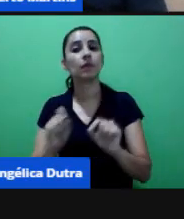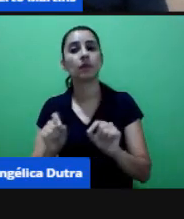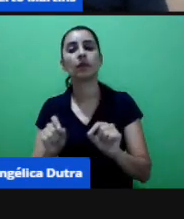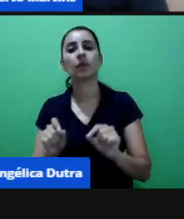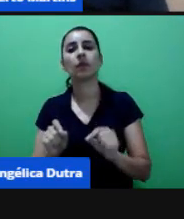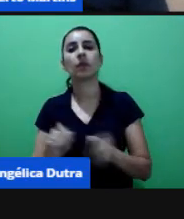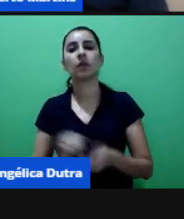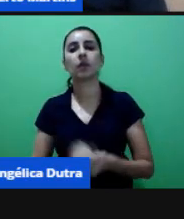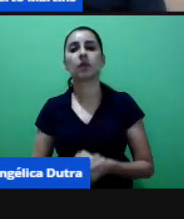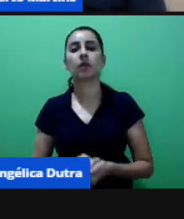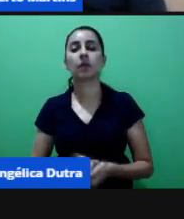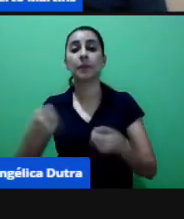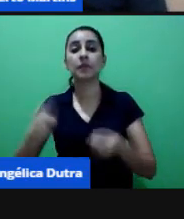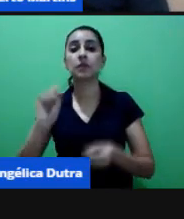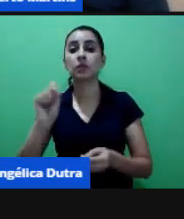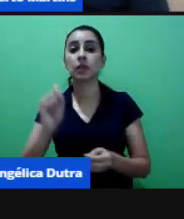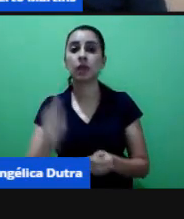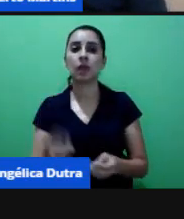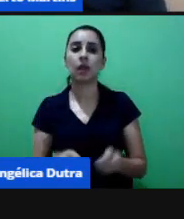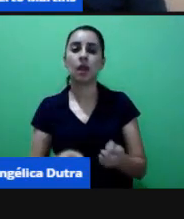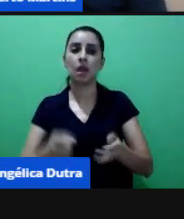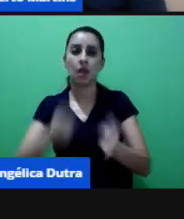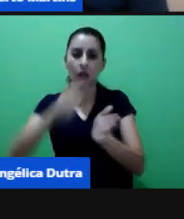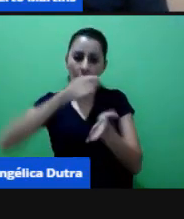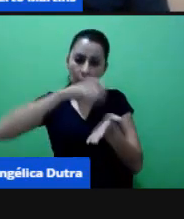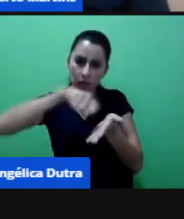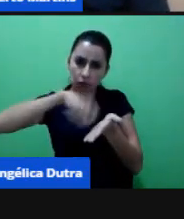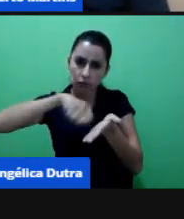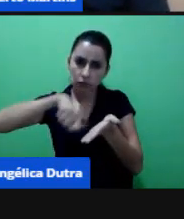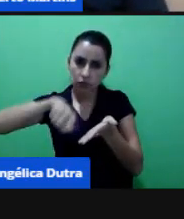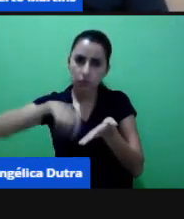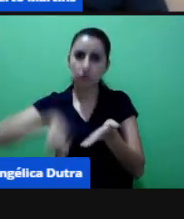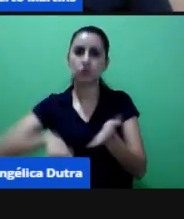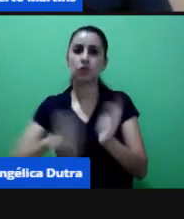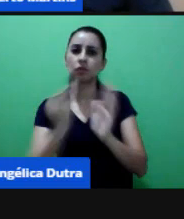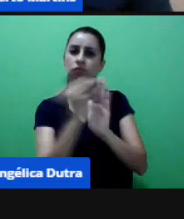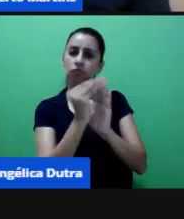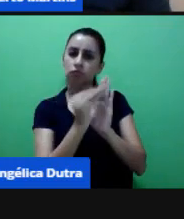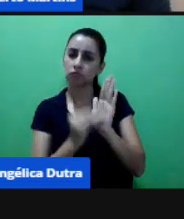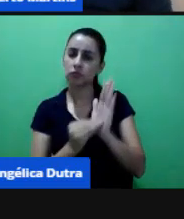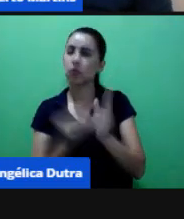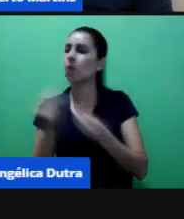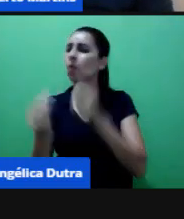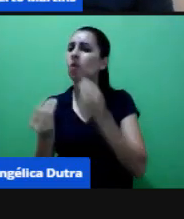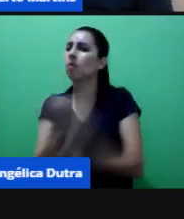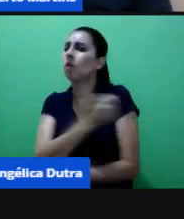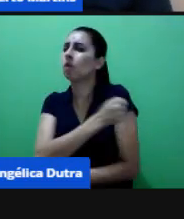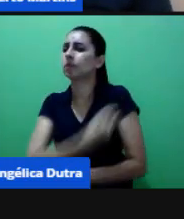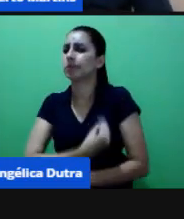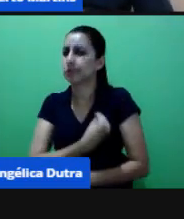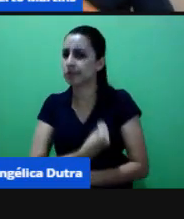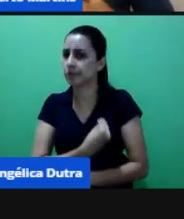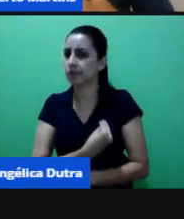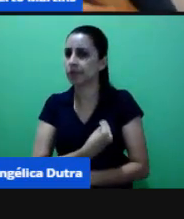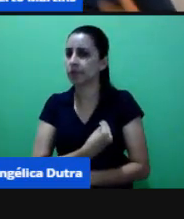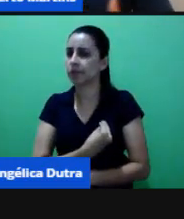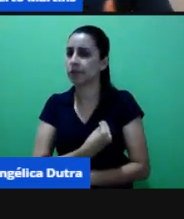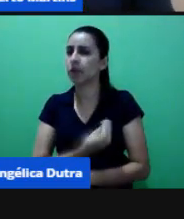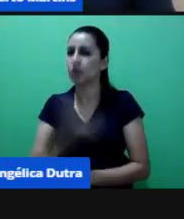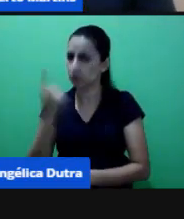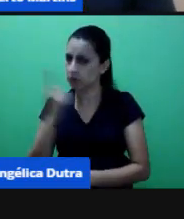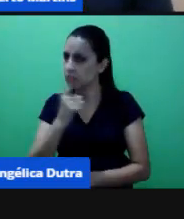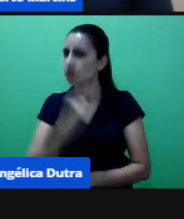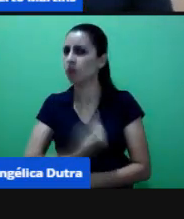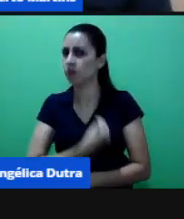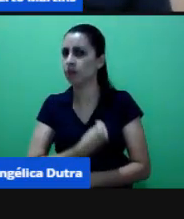encaminhamentos dos registros de participação dos alunos, né? De que forma ele participou, se ele está participando, se ele entrou